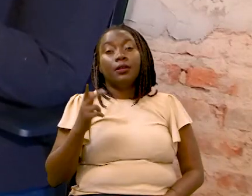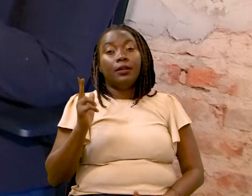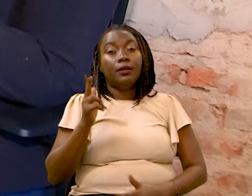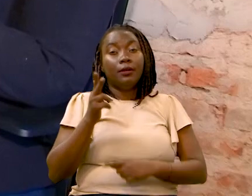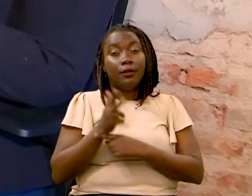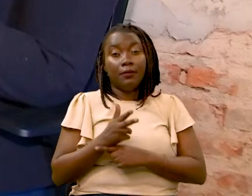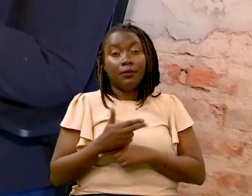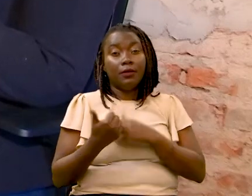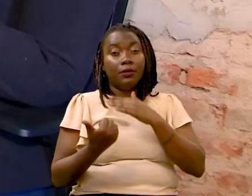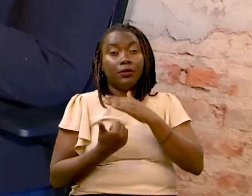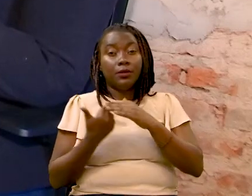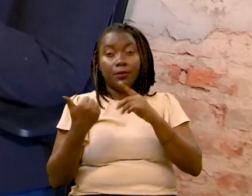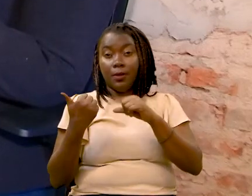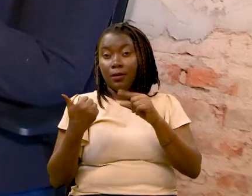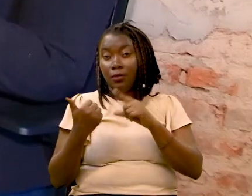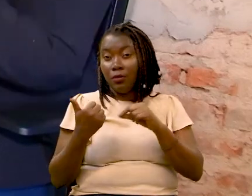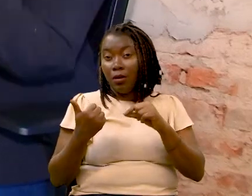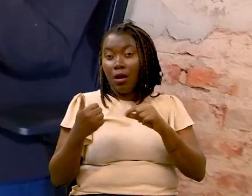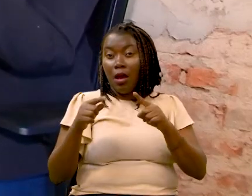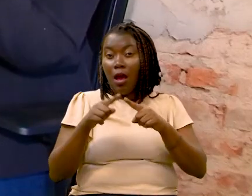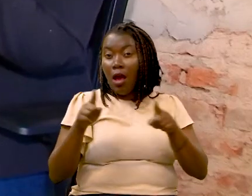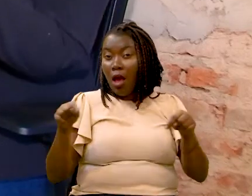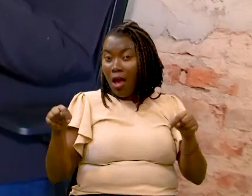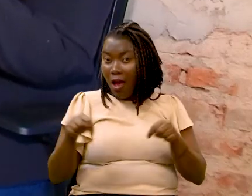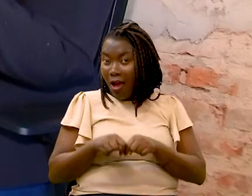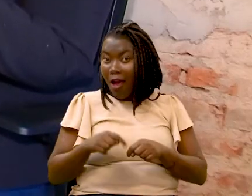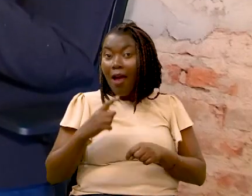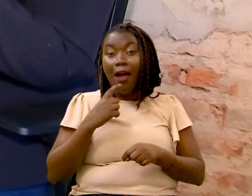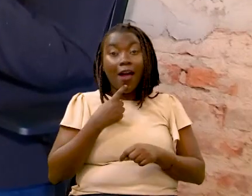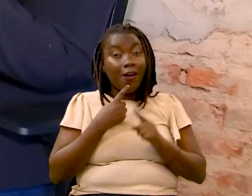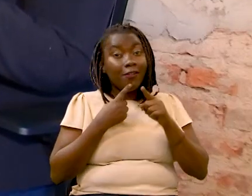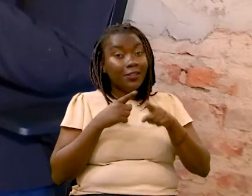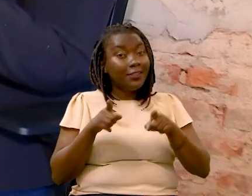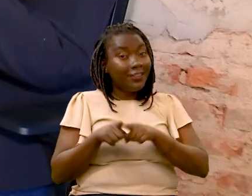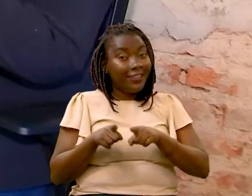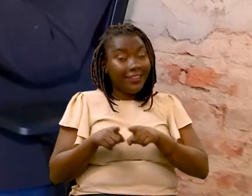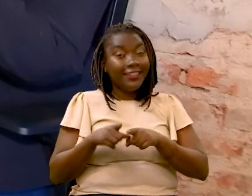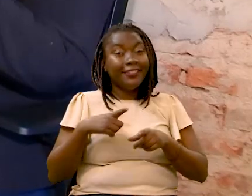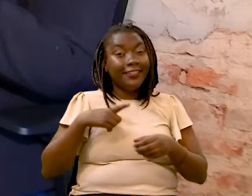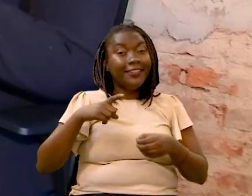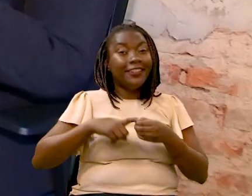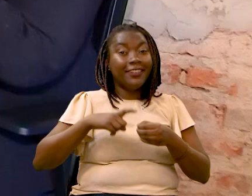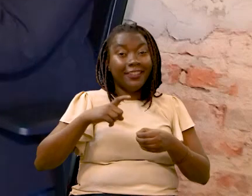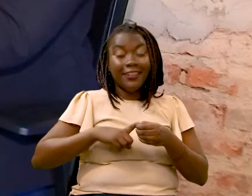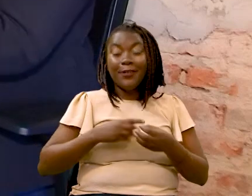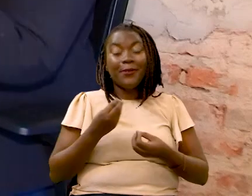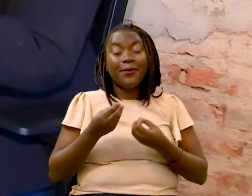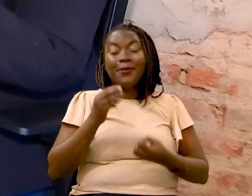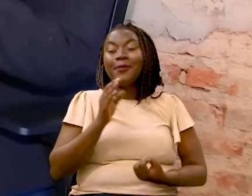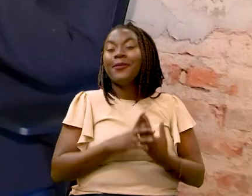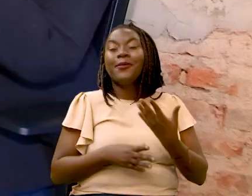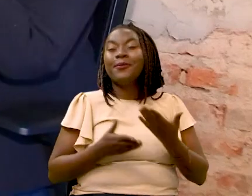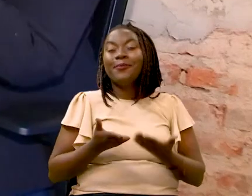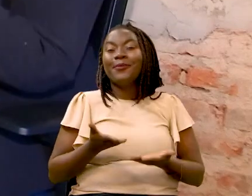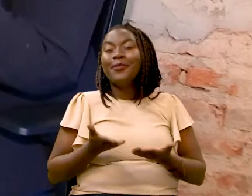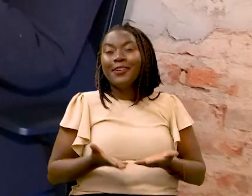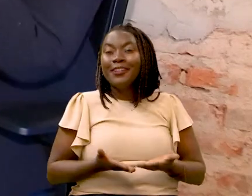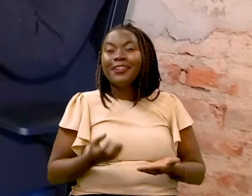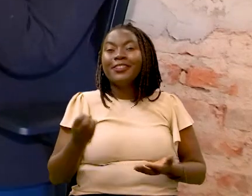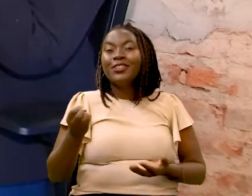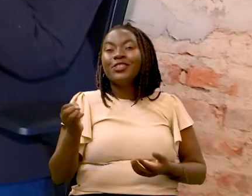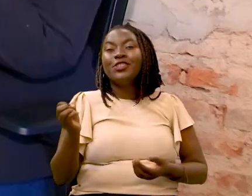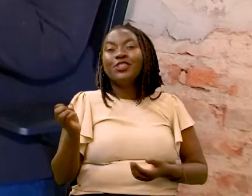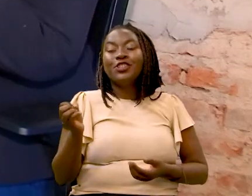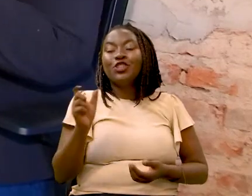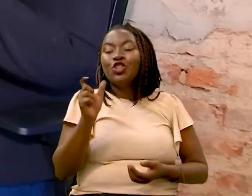gente está gravando aqui o Ser Empreendedor em um espaço em Campinas, que você também tem uma parceria. Como surgiu